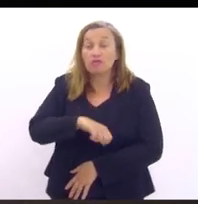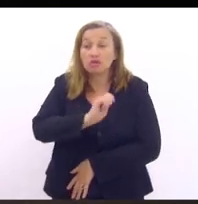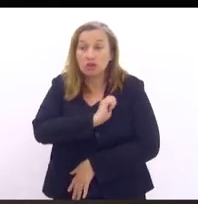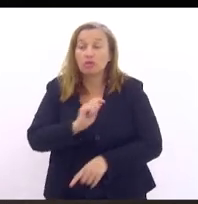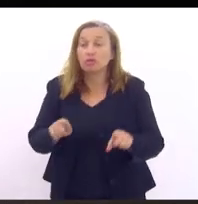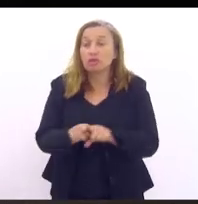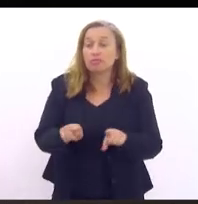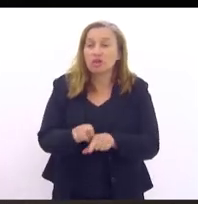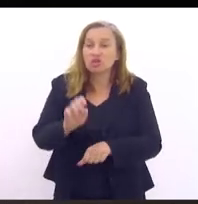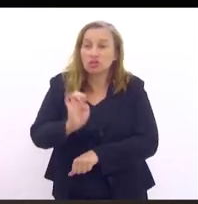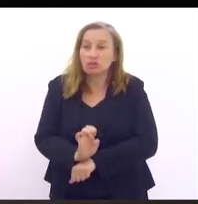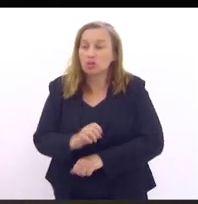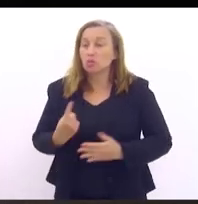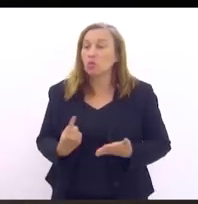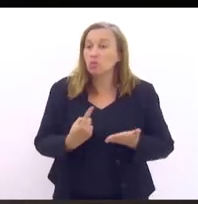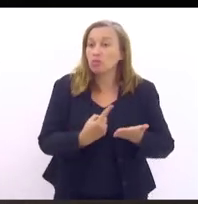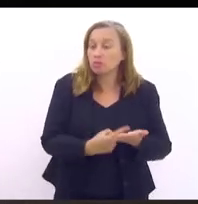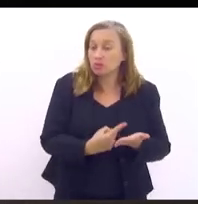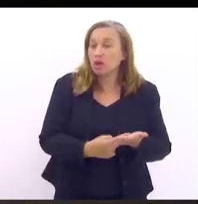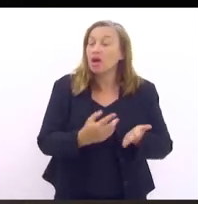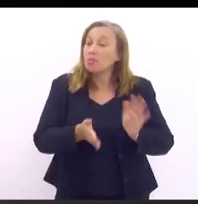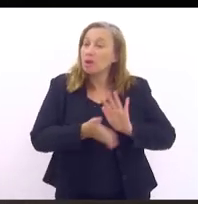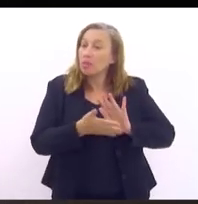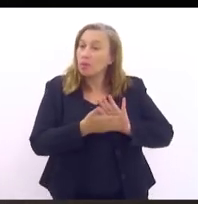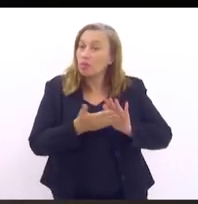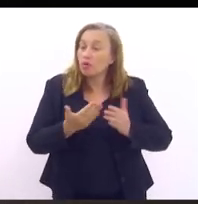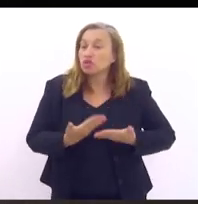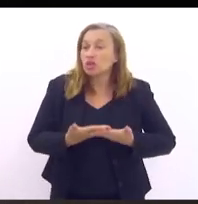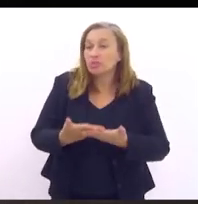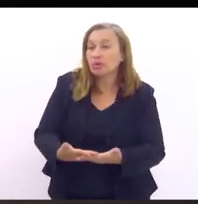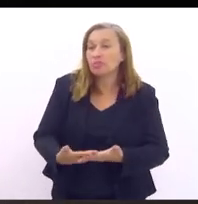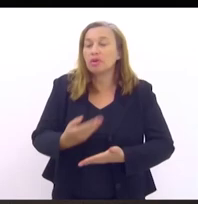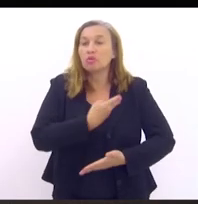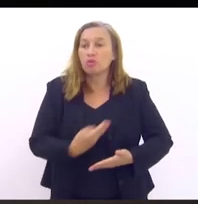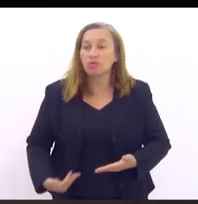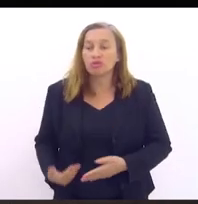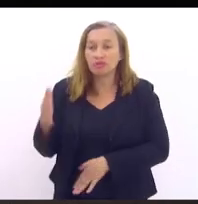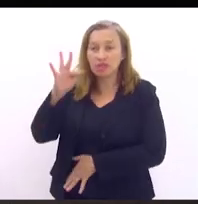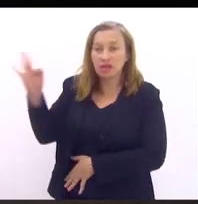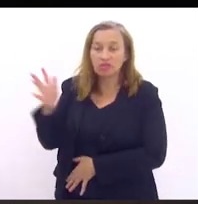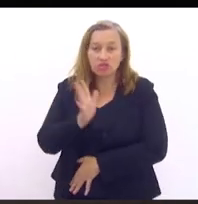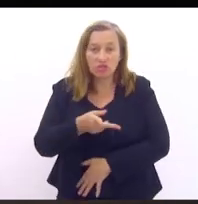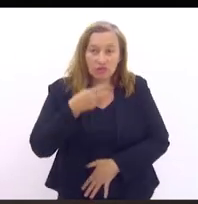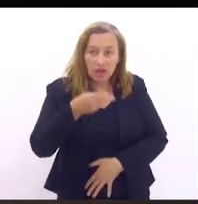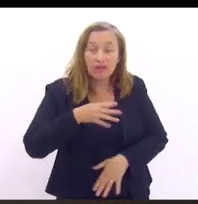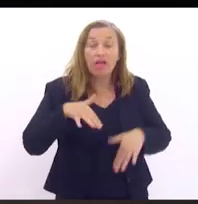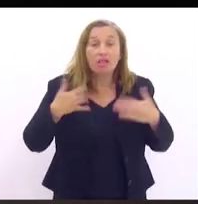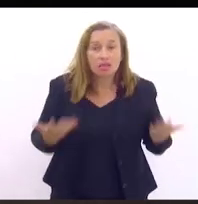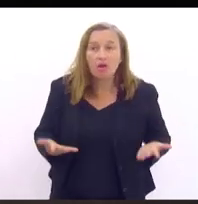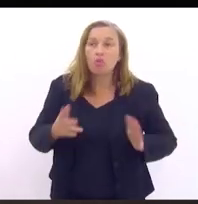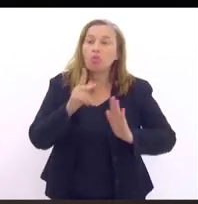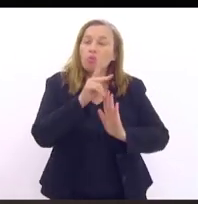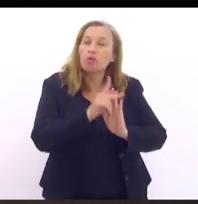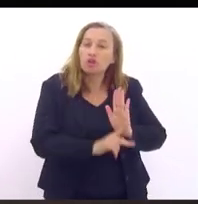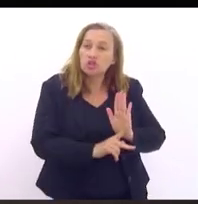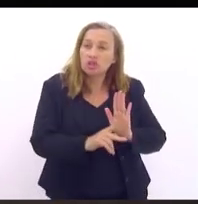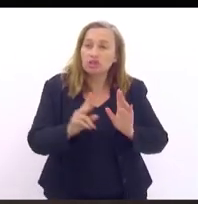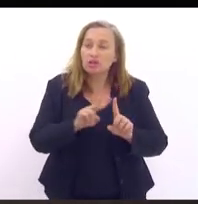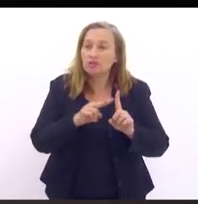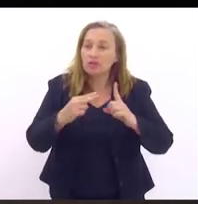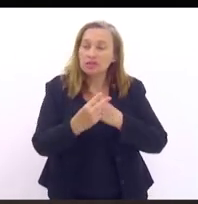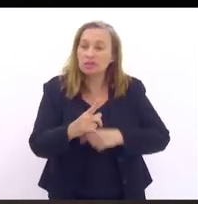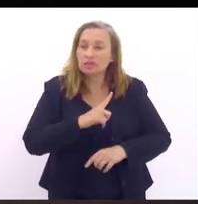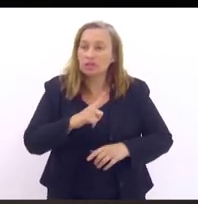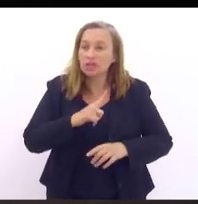que fica comprometido pela proposta encaminhada pelo governo federal, como já dito. Então, o projeto visa aumentar a